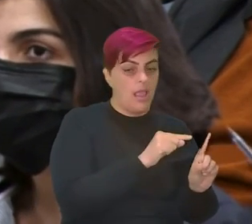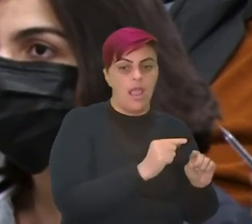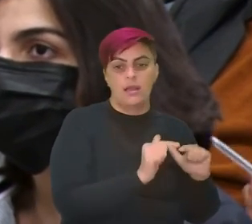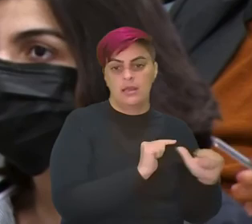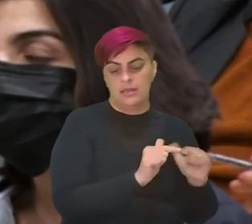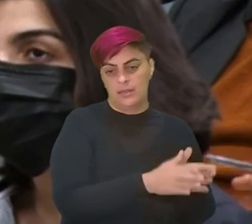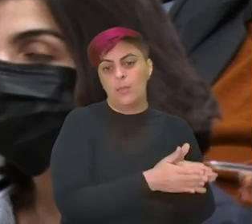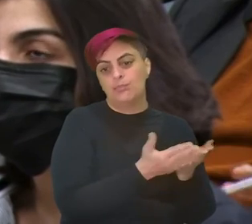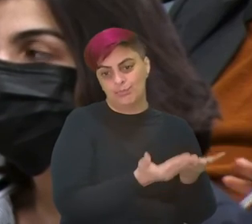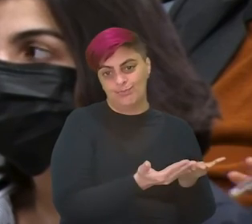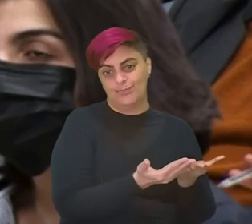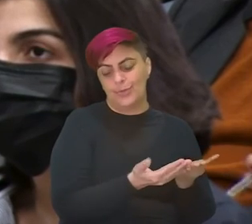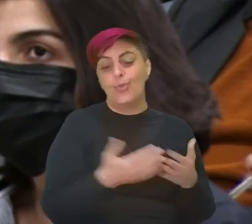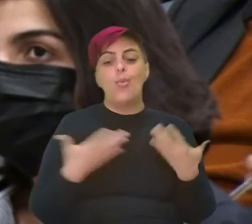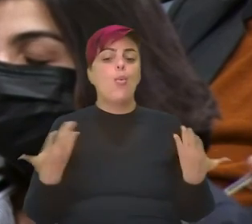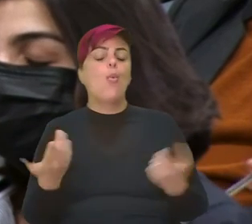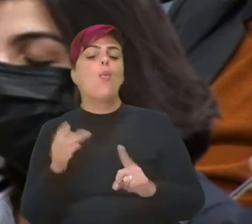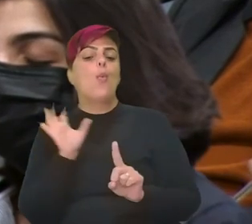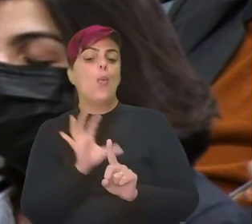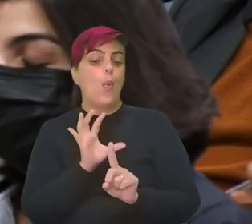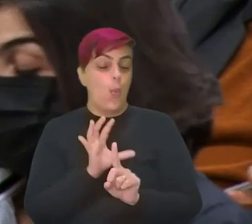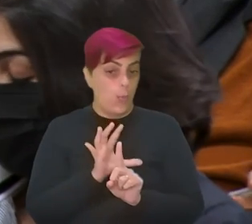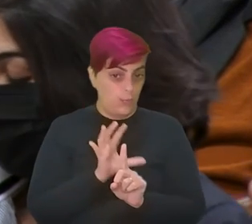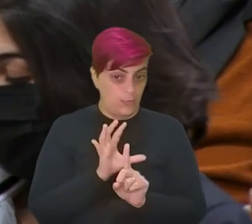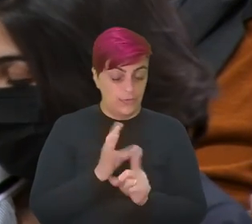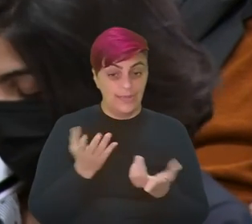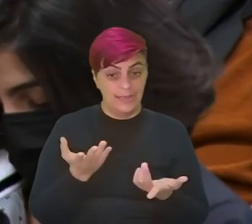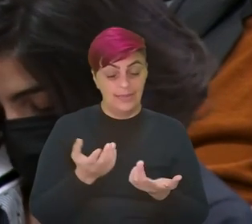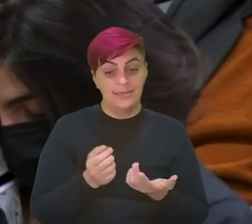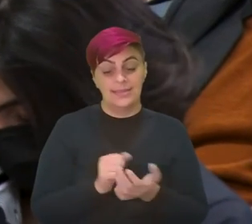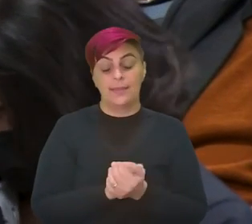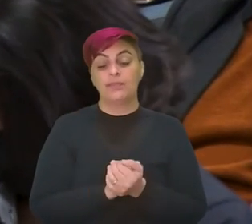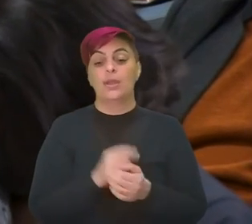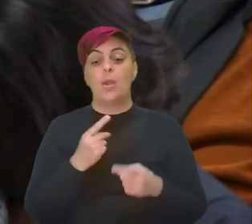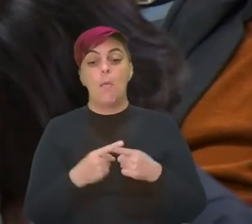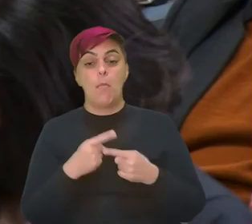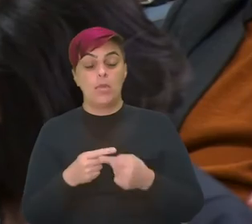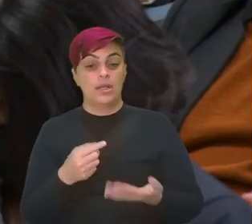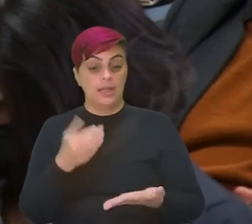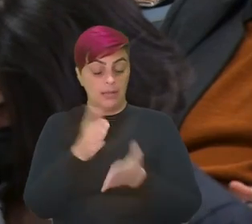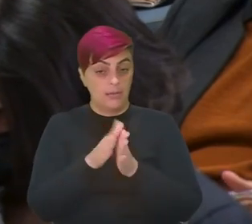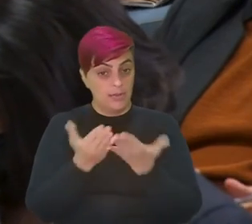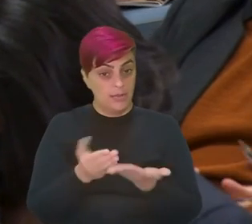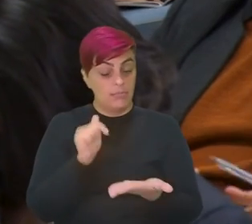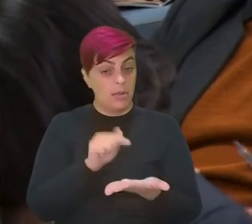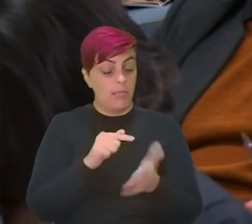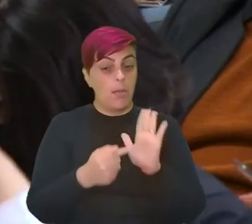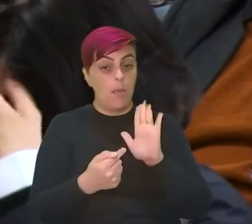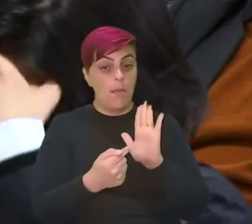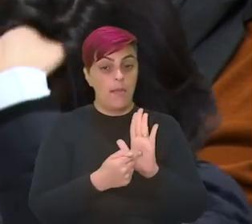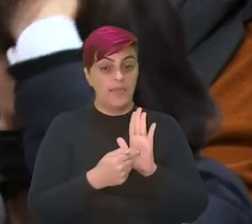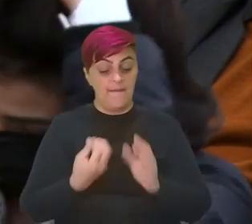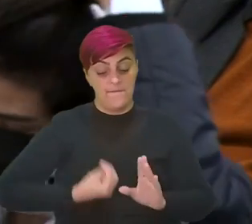Também, especialmente na Vida Sexual do Selvagem, interpretando aí a vida sexual como uma força